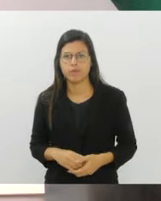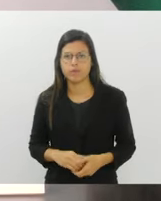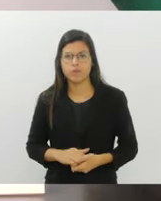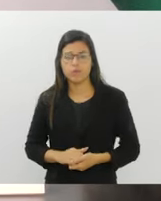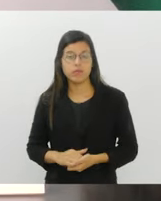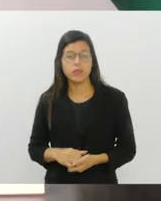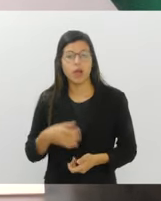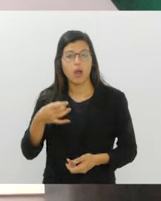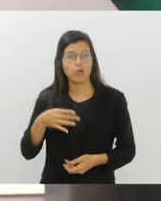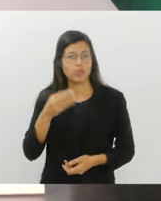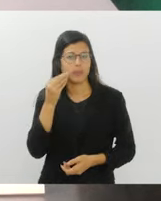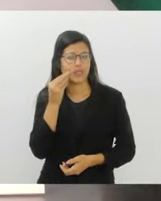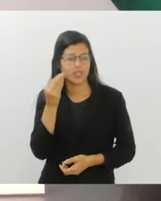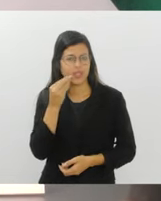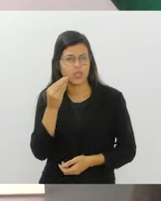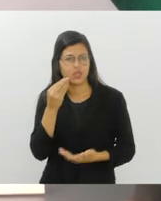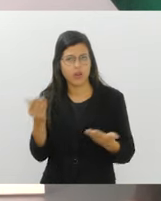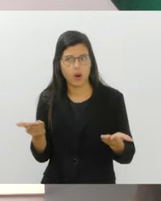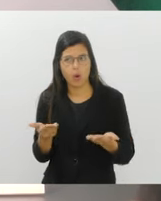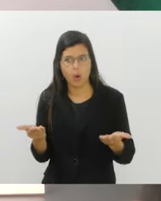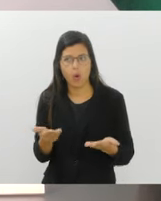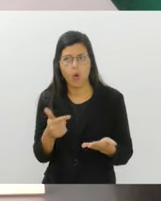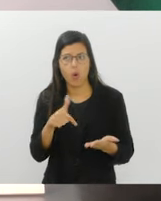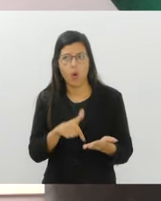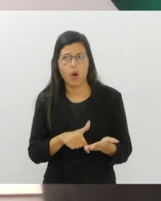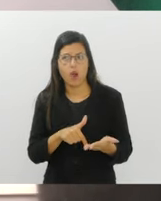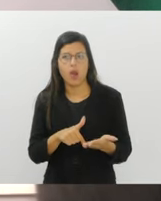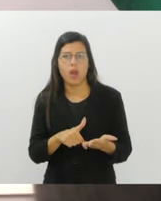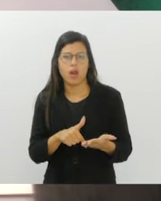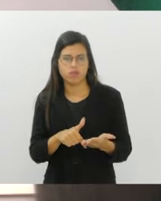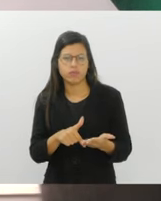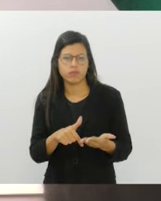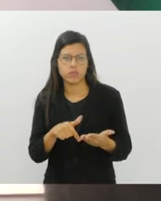tentativa agora foi protocolar no juízo da RJ